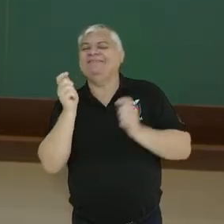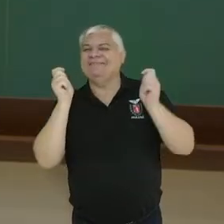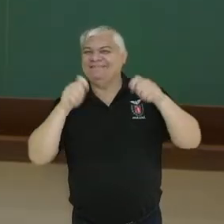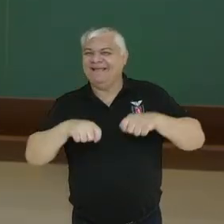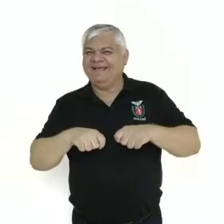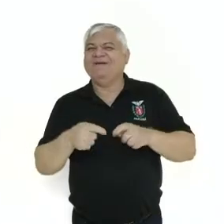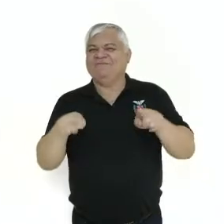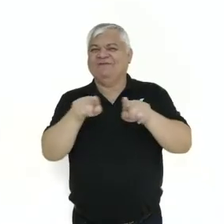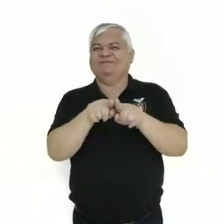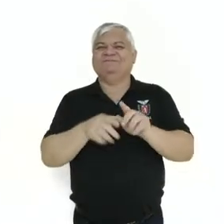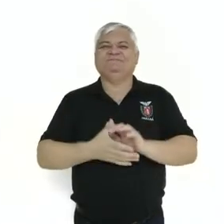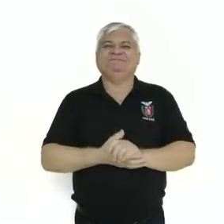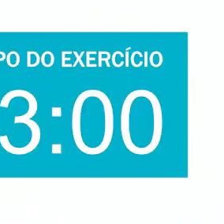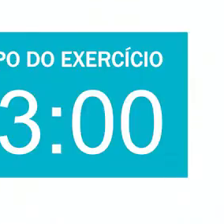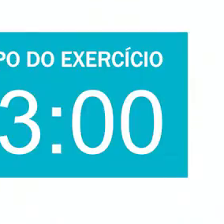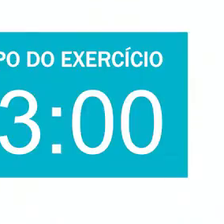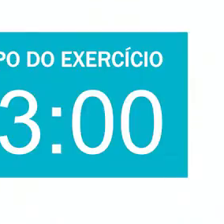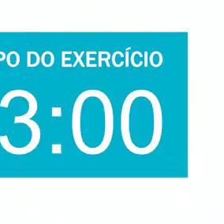aí. Eu já volto.